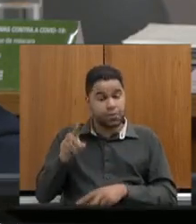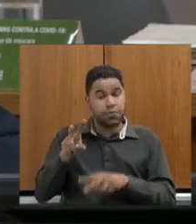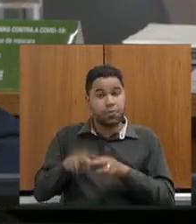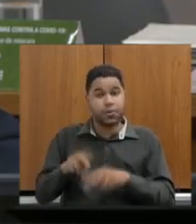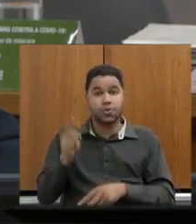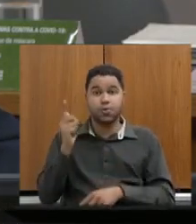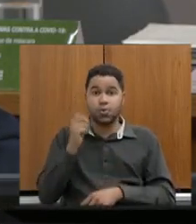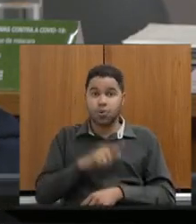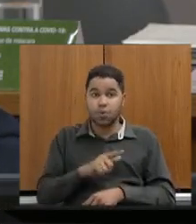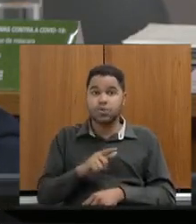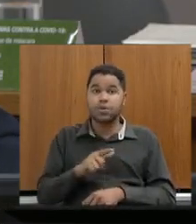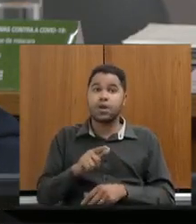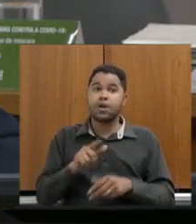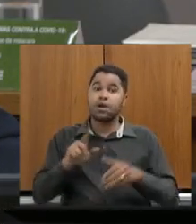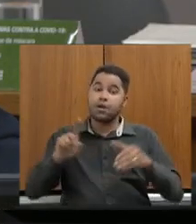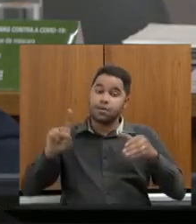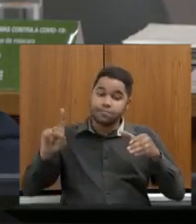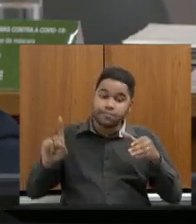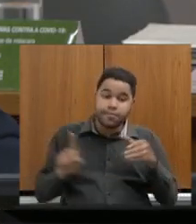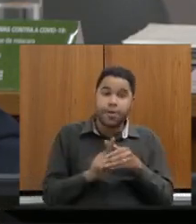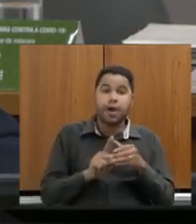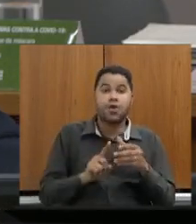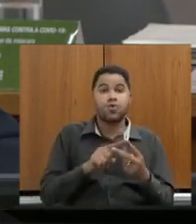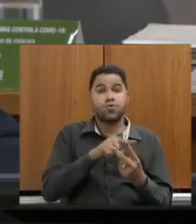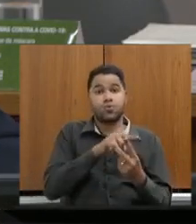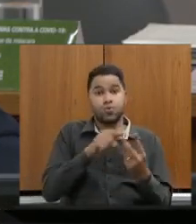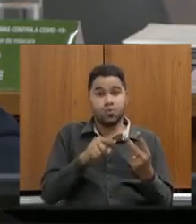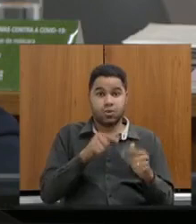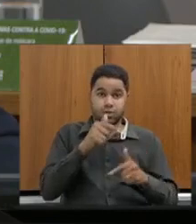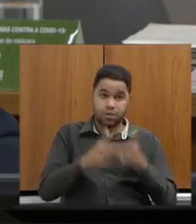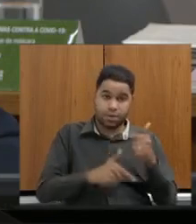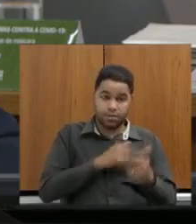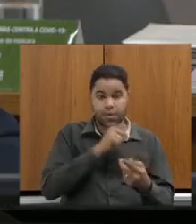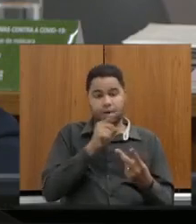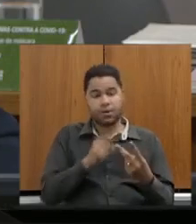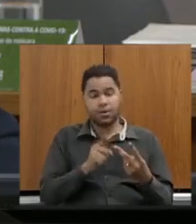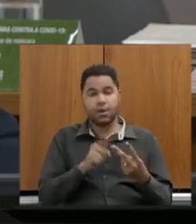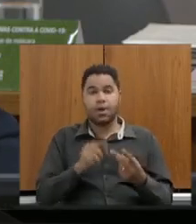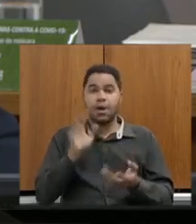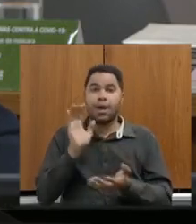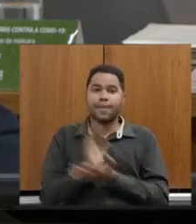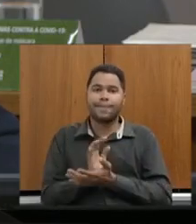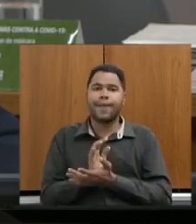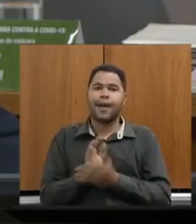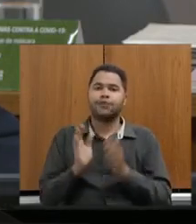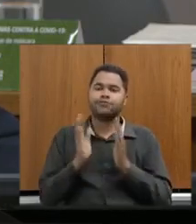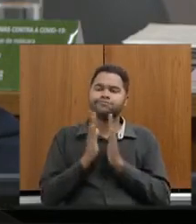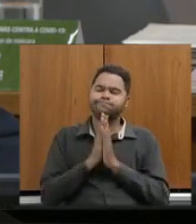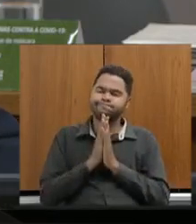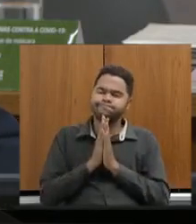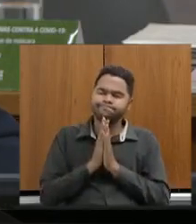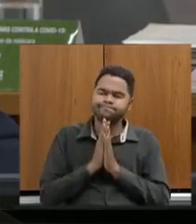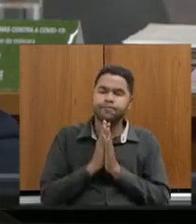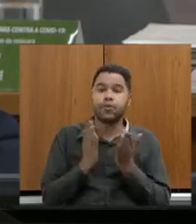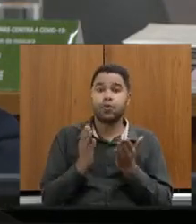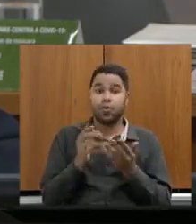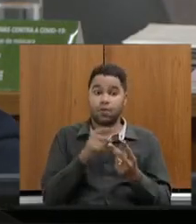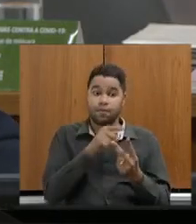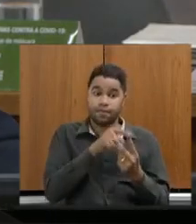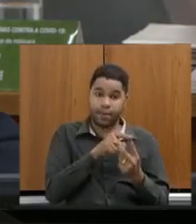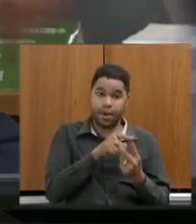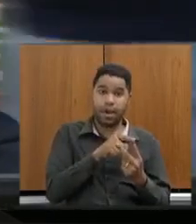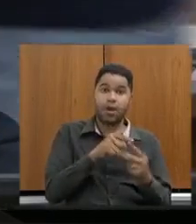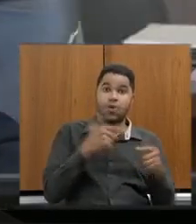só possa consegue se ressocializar através de duas formas através do trabalho e através da parte espiritual Então quando você consegue conjugar